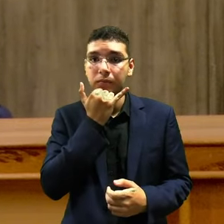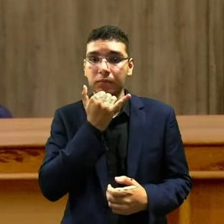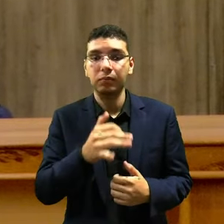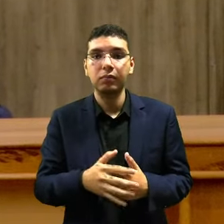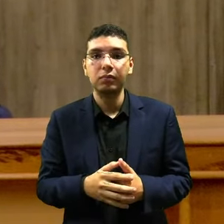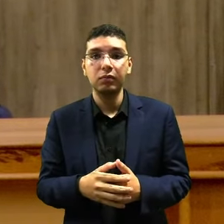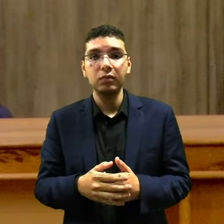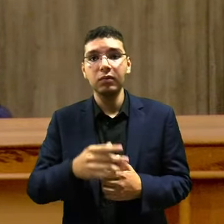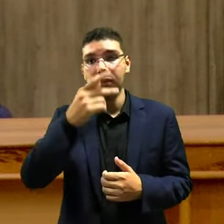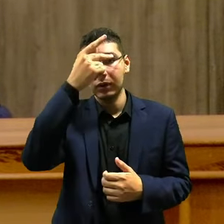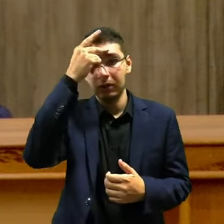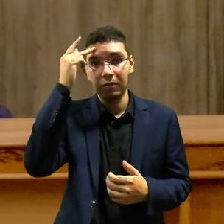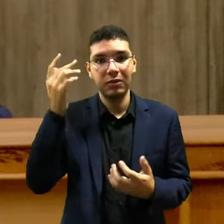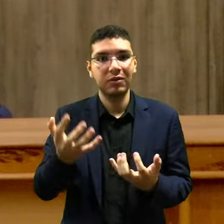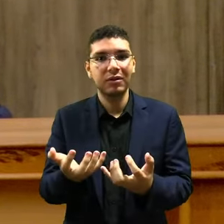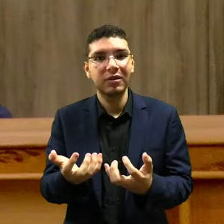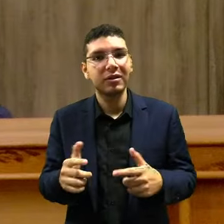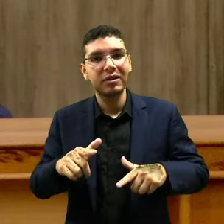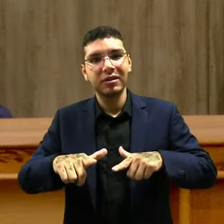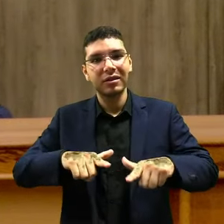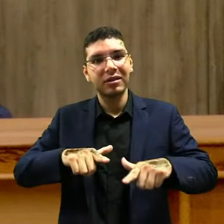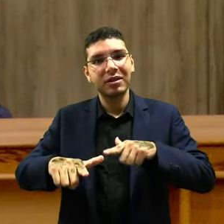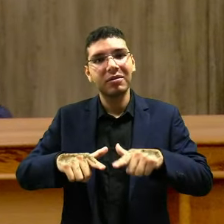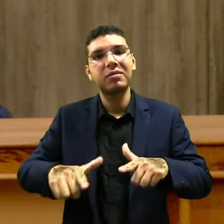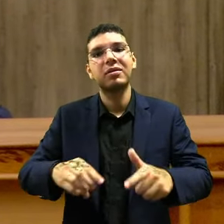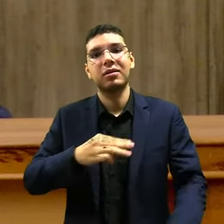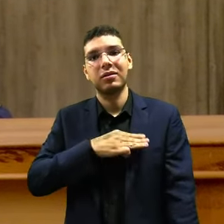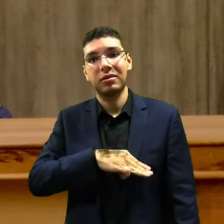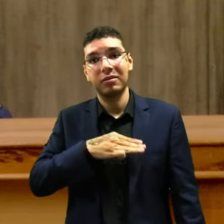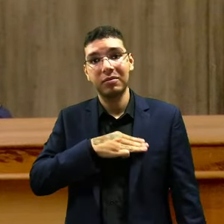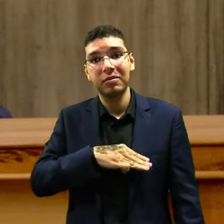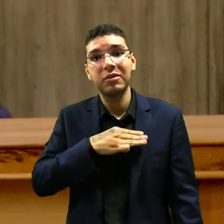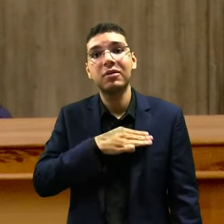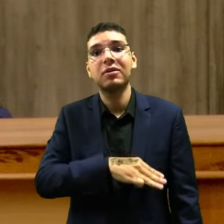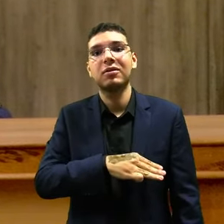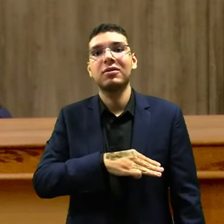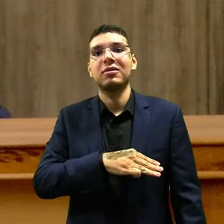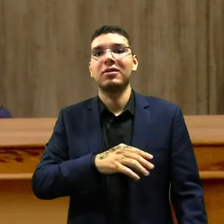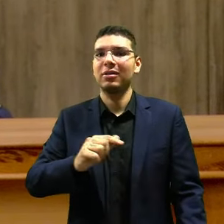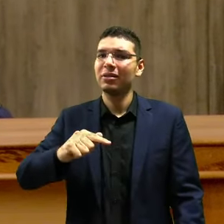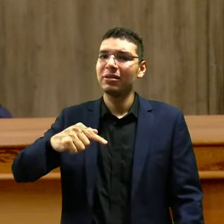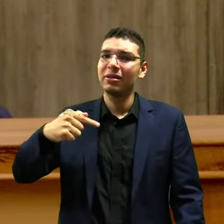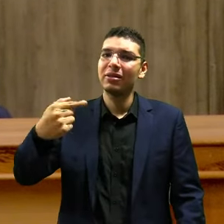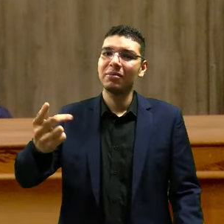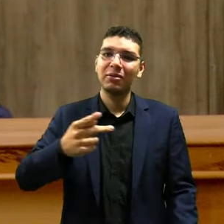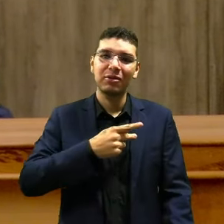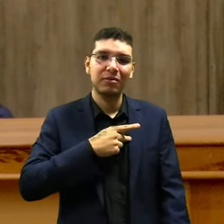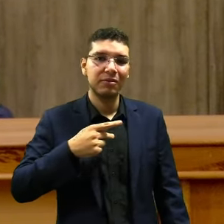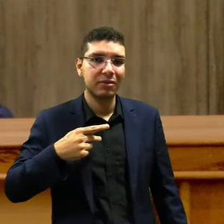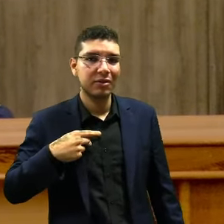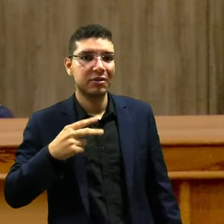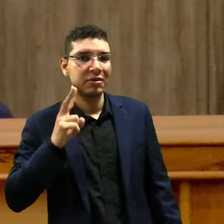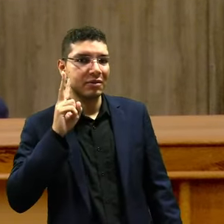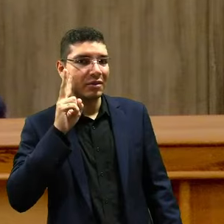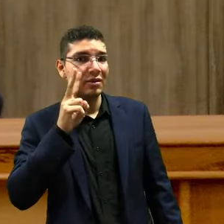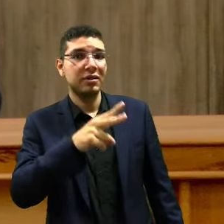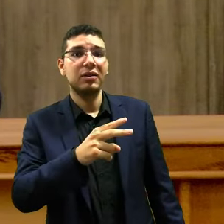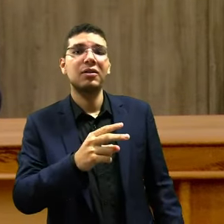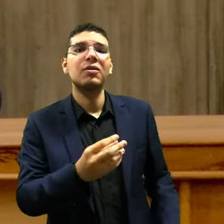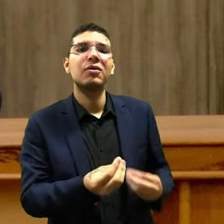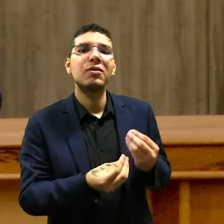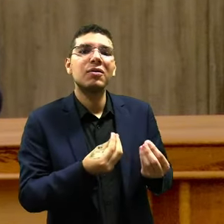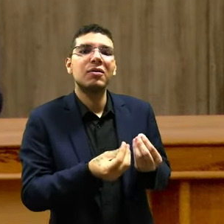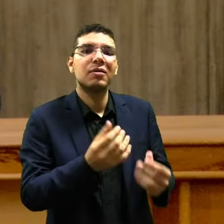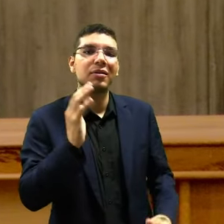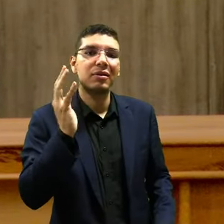Jó o Senhor deu o senhor tomou bendito seja o nome do olha para cá irmão olha para tu entender o